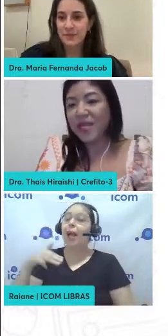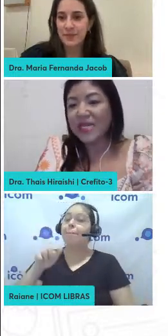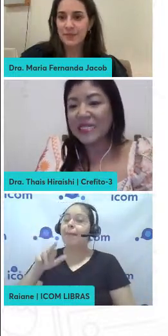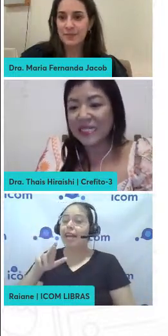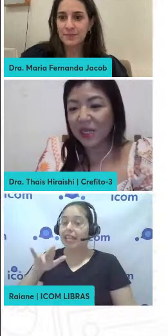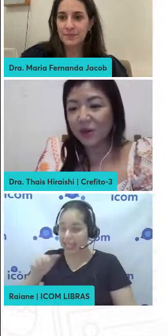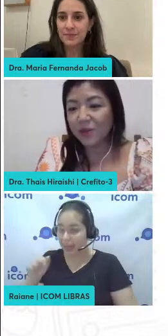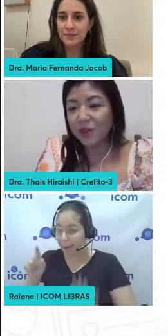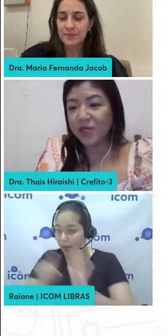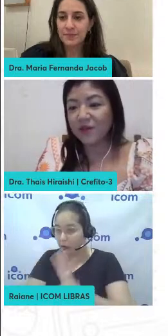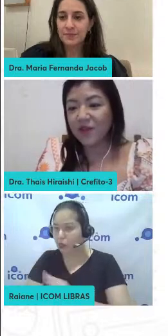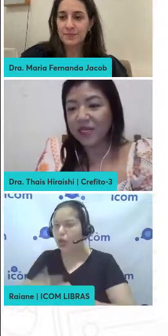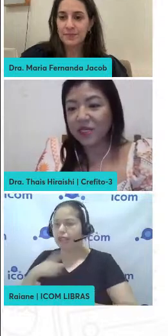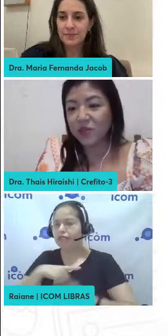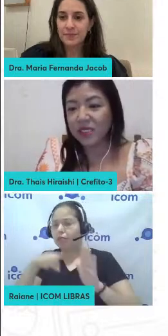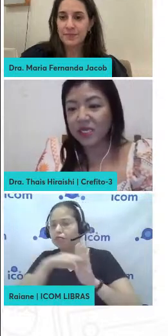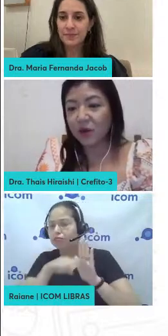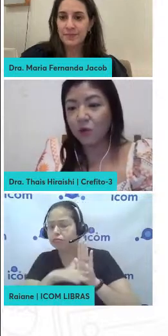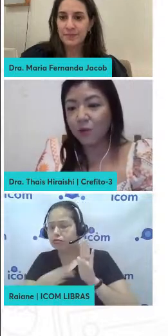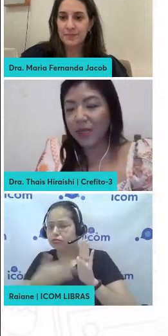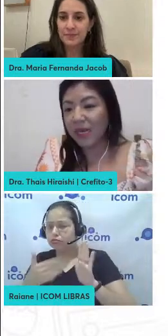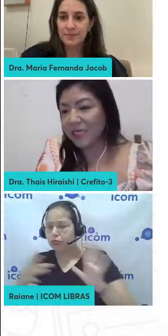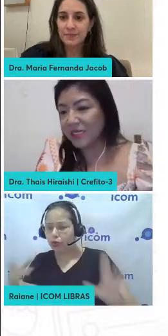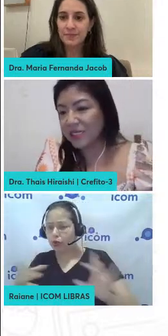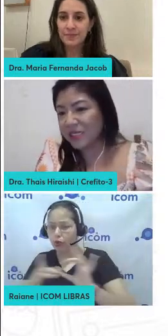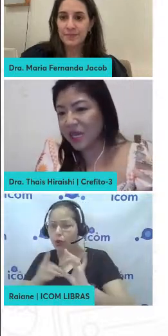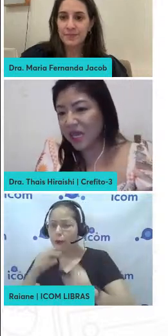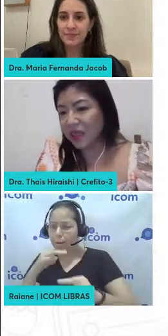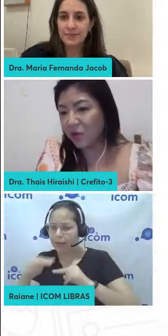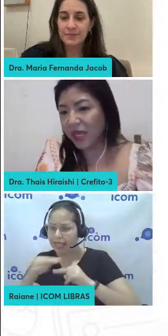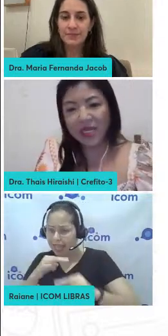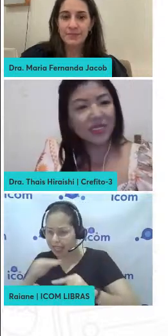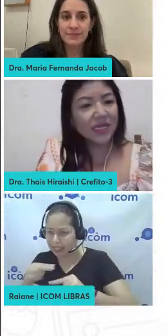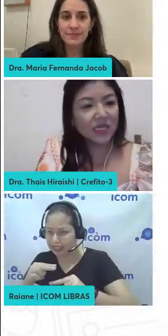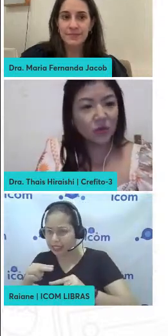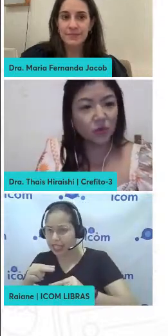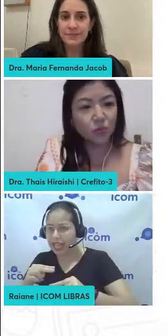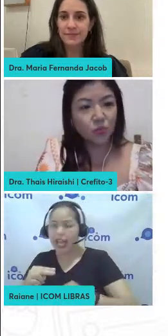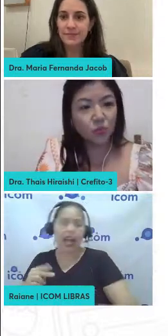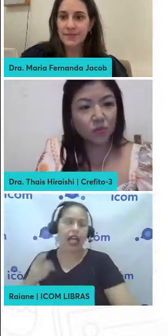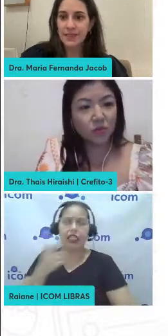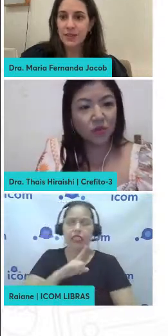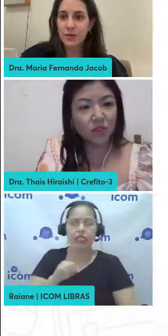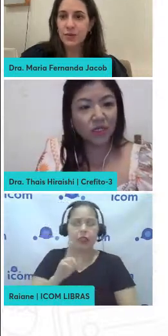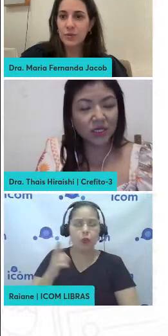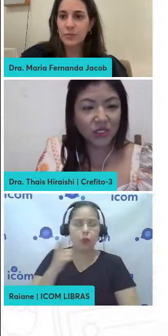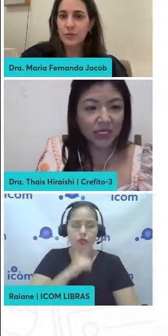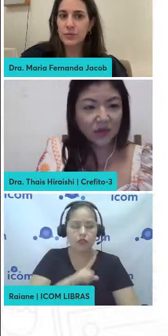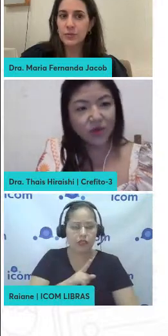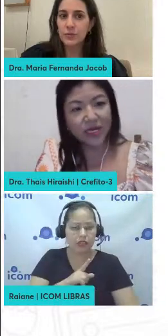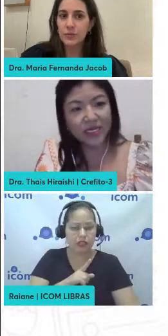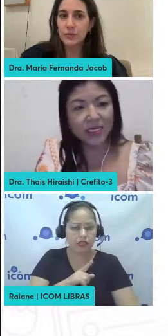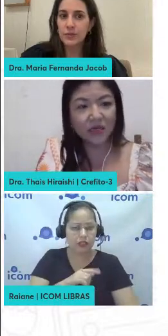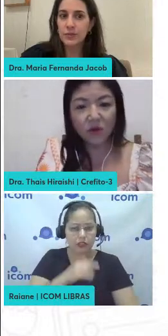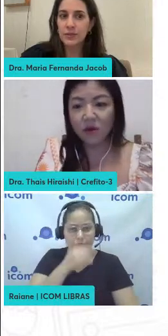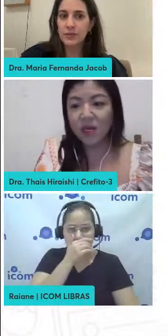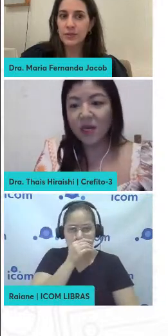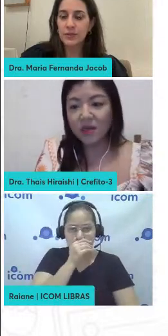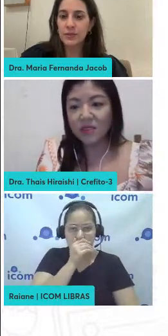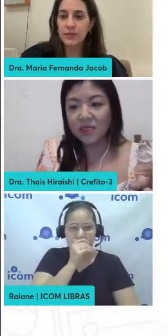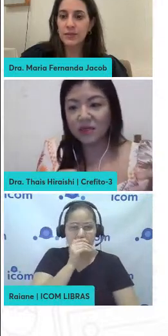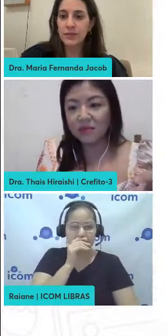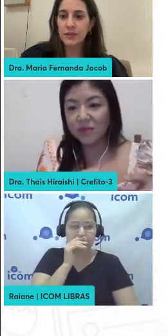perguntou se tem uma bibliografia que associa o Pilates à não realização. Acho que ela quis dizer a não